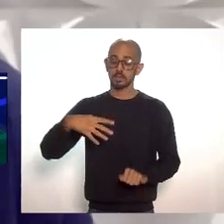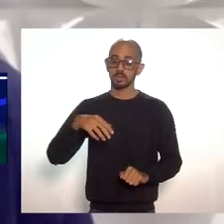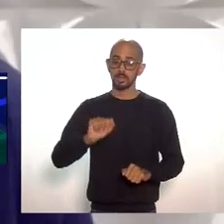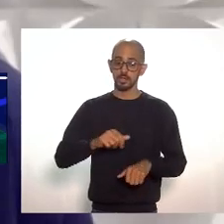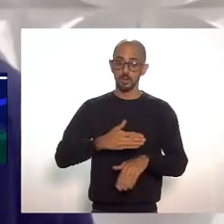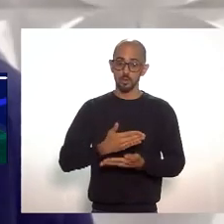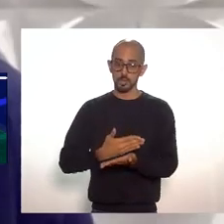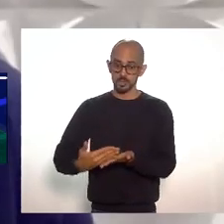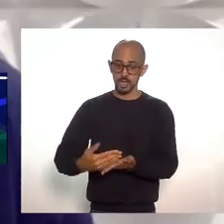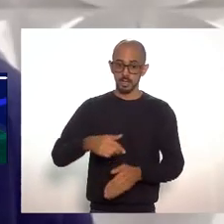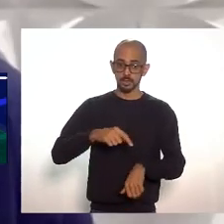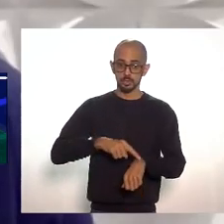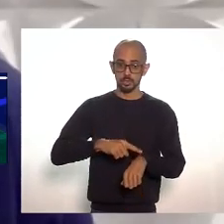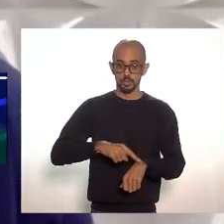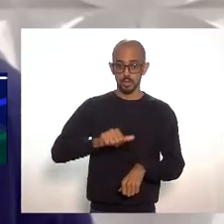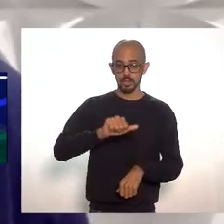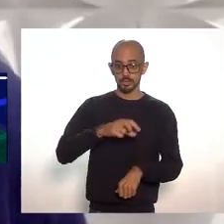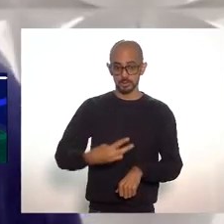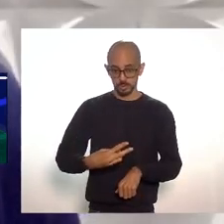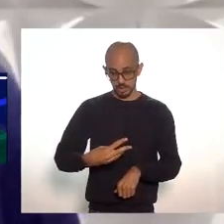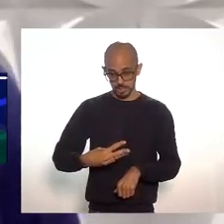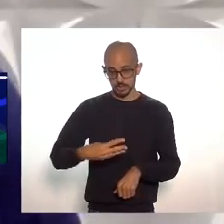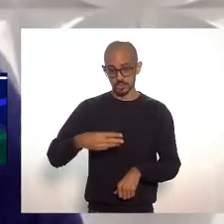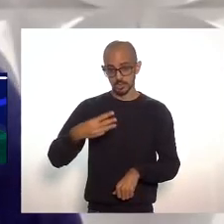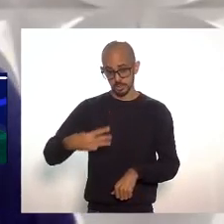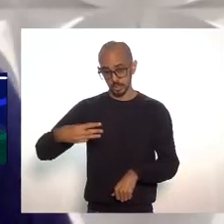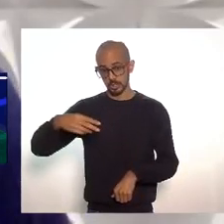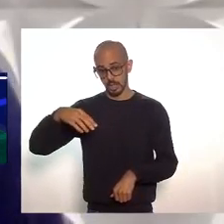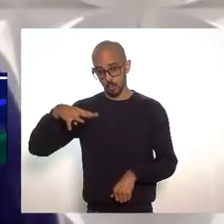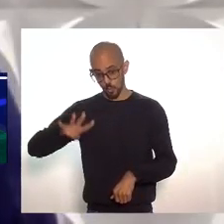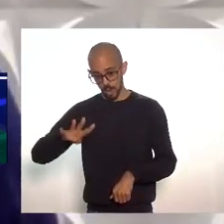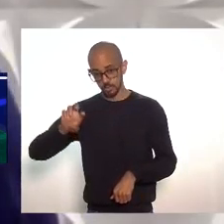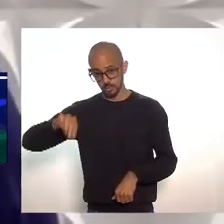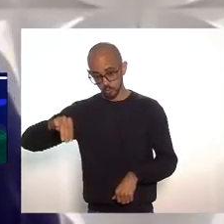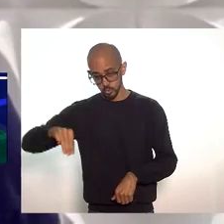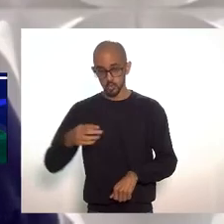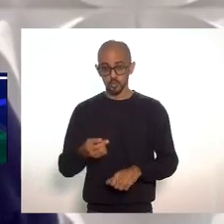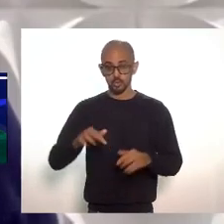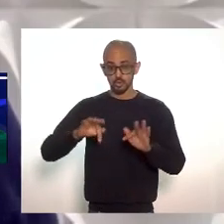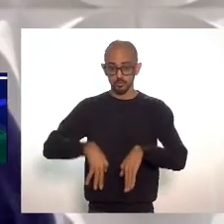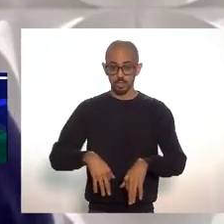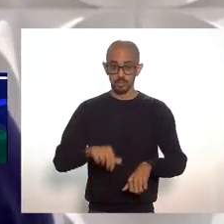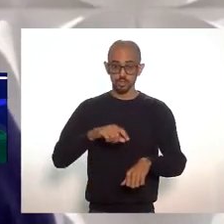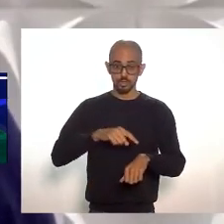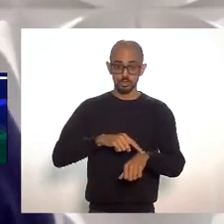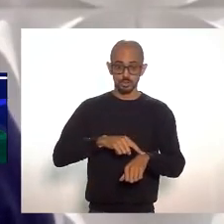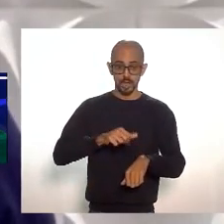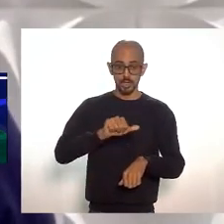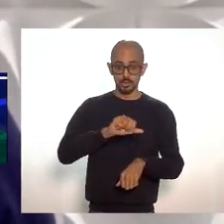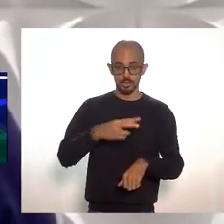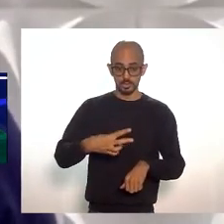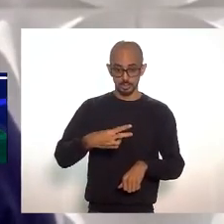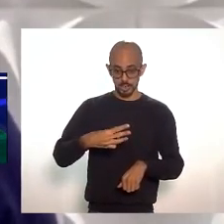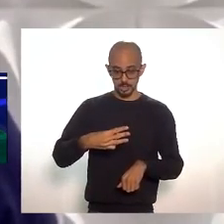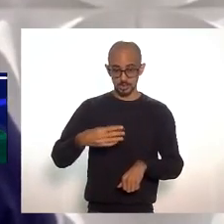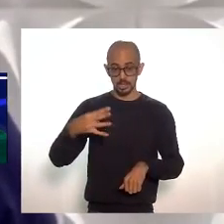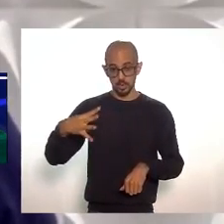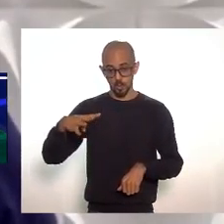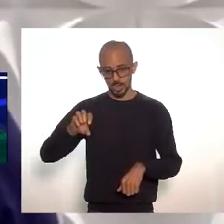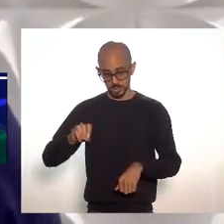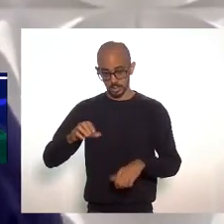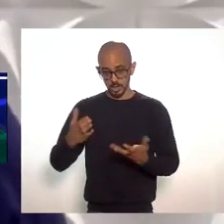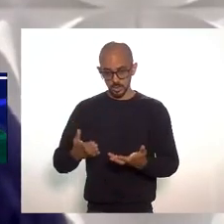iniciada às 13 horas e 34 minutos, encerrou-se às 13 horas e 40 minutos. Senhora presidente, eu queria fazer uma questão